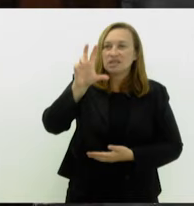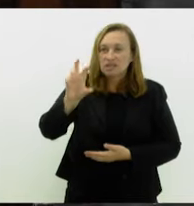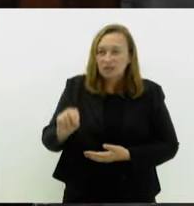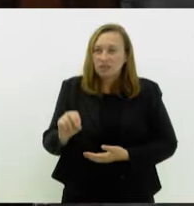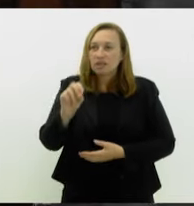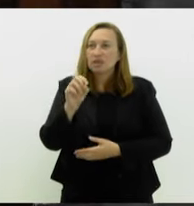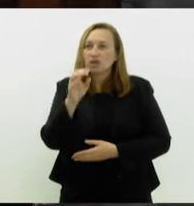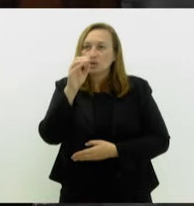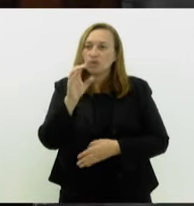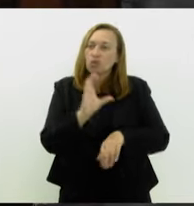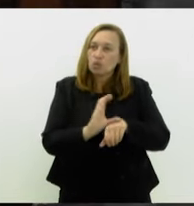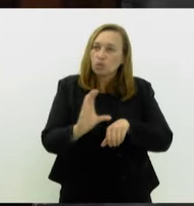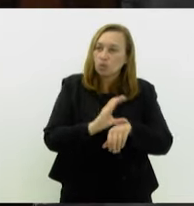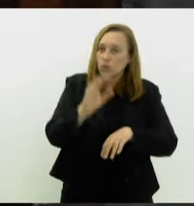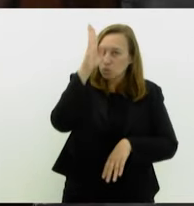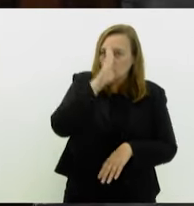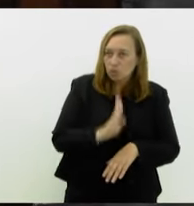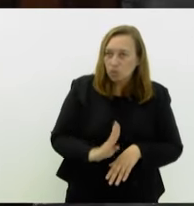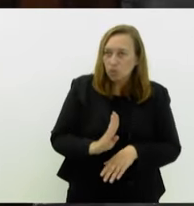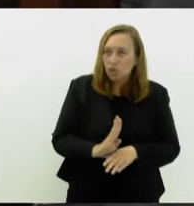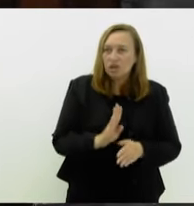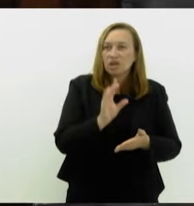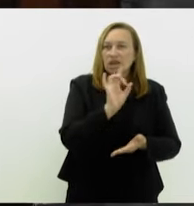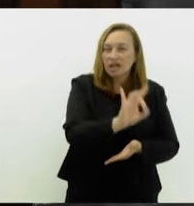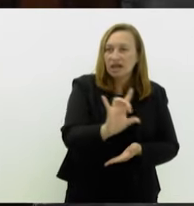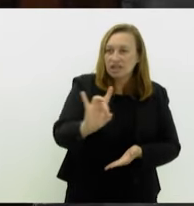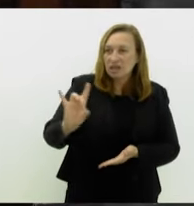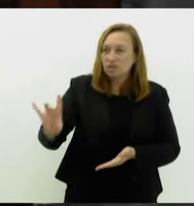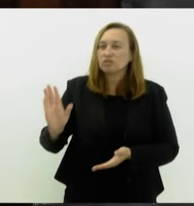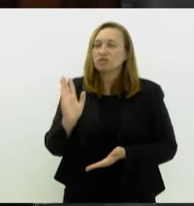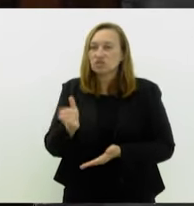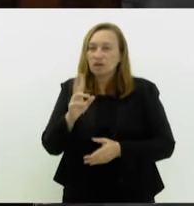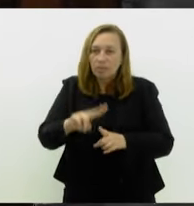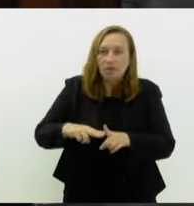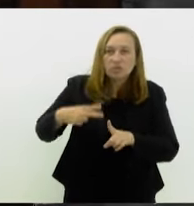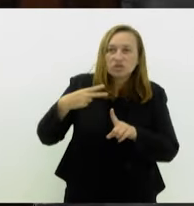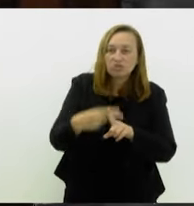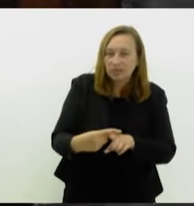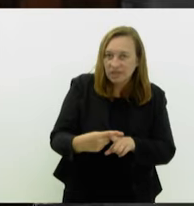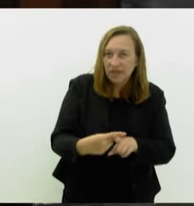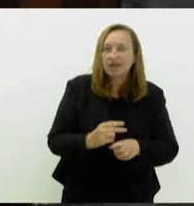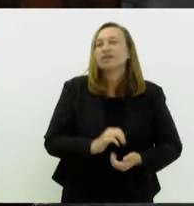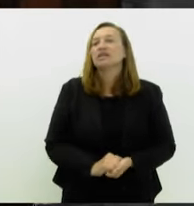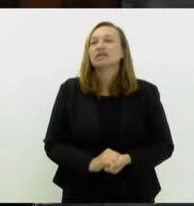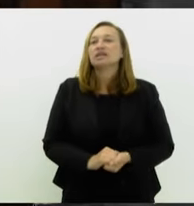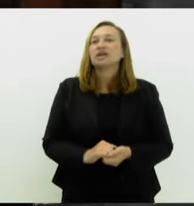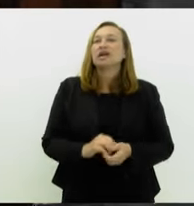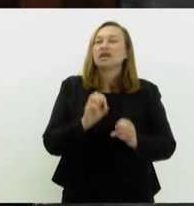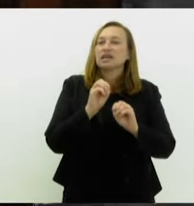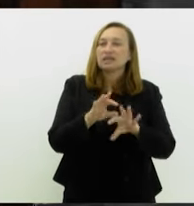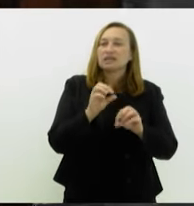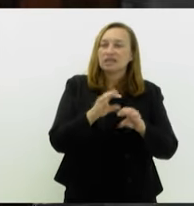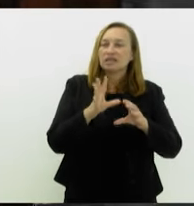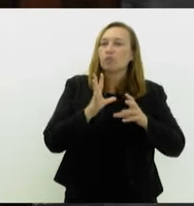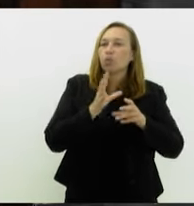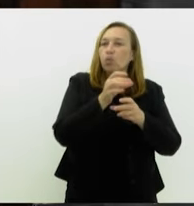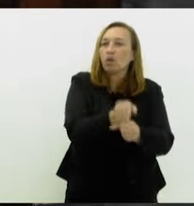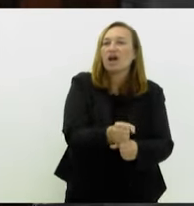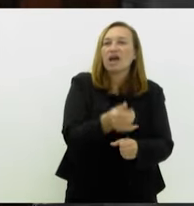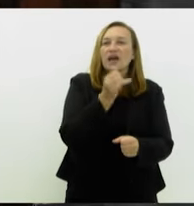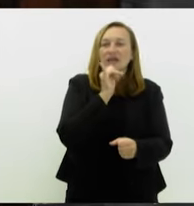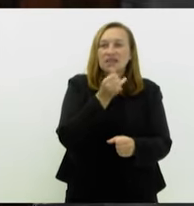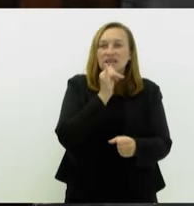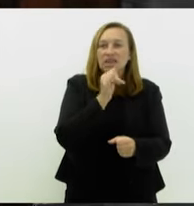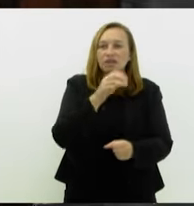gratuitos que já ficam com cada uma de vocês para multiplicar e elas ensinam a calcular por exemplo